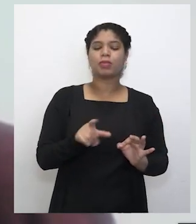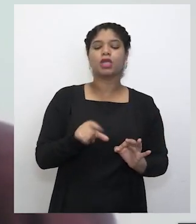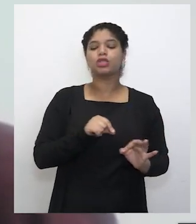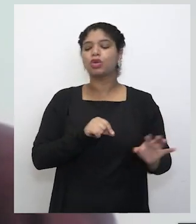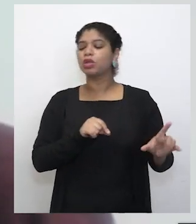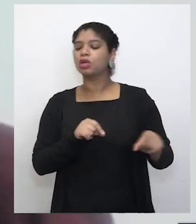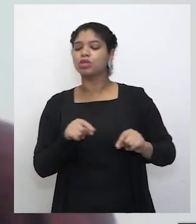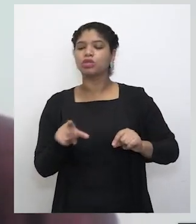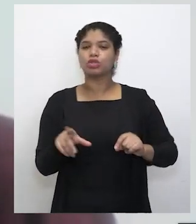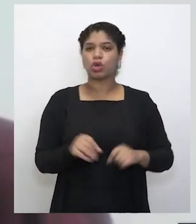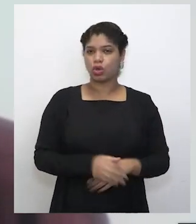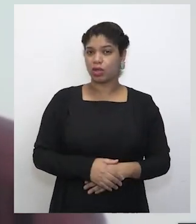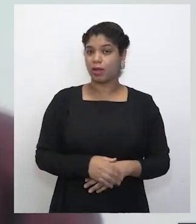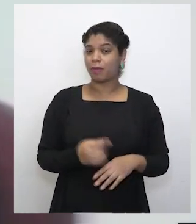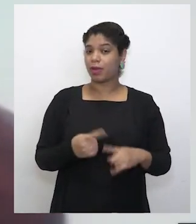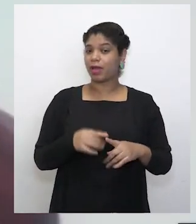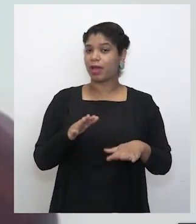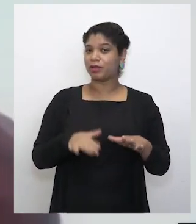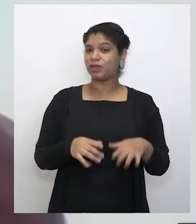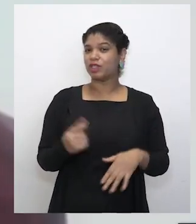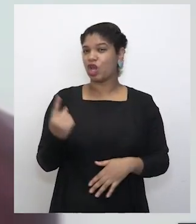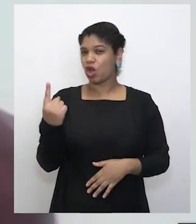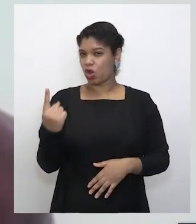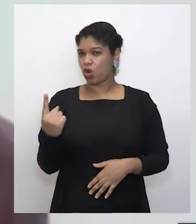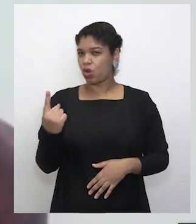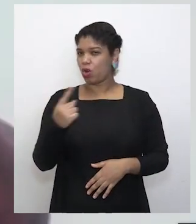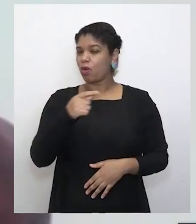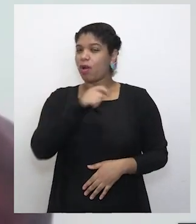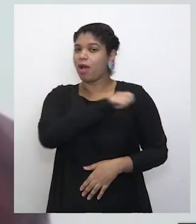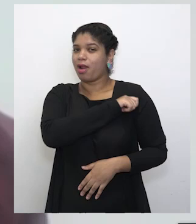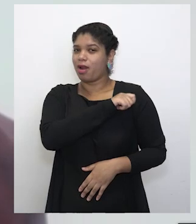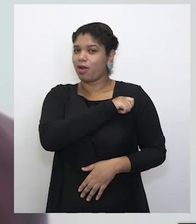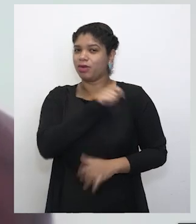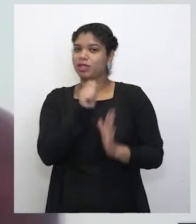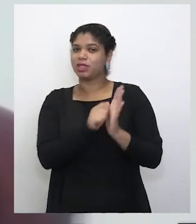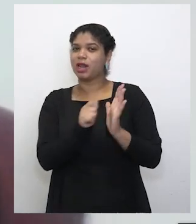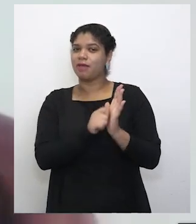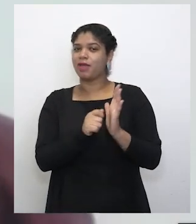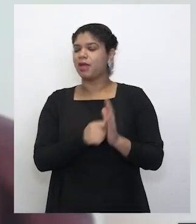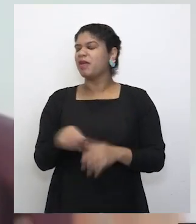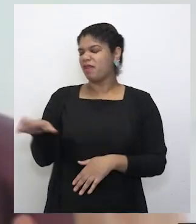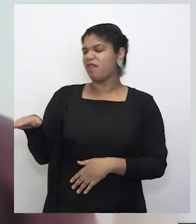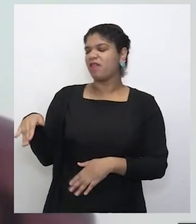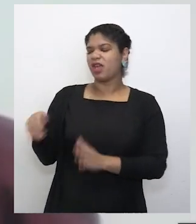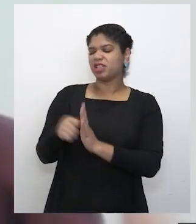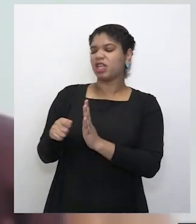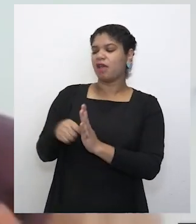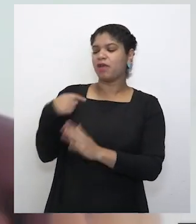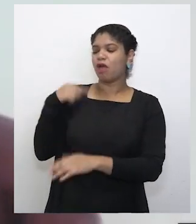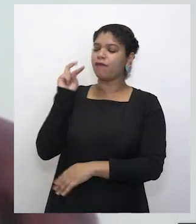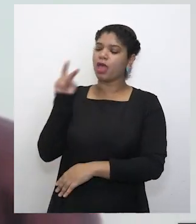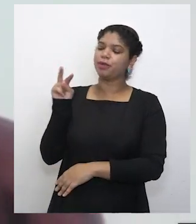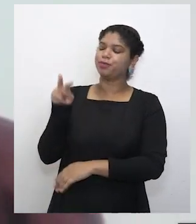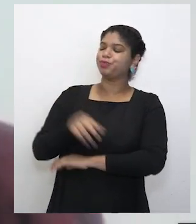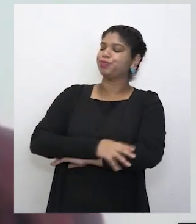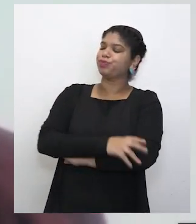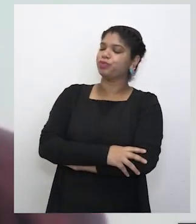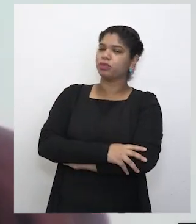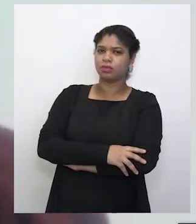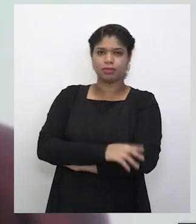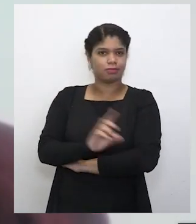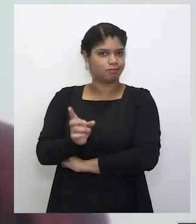evitar que apenas um na dupla escreva e o outro fique olhando, né? Então, é importante a gente saber também